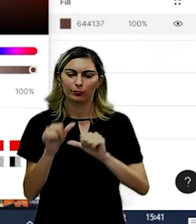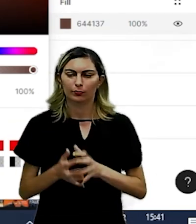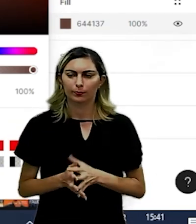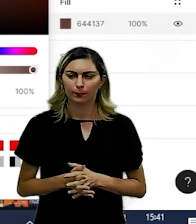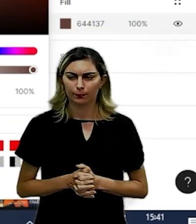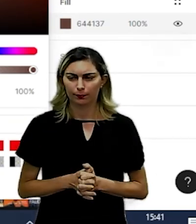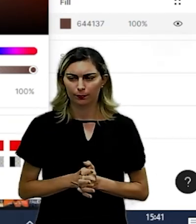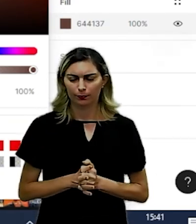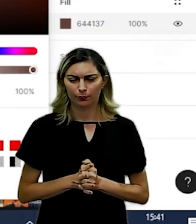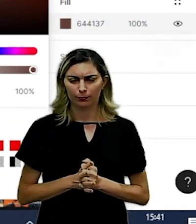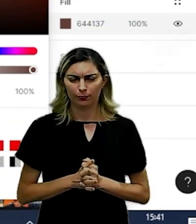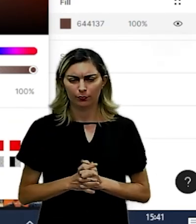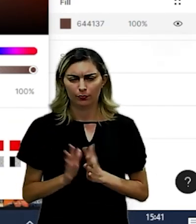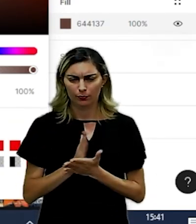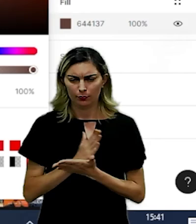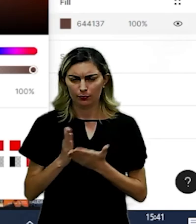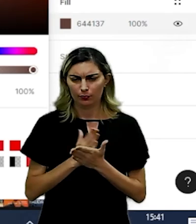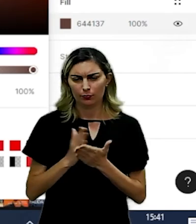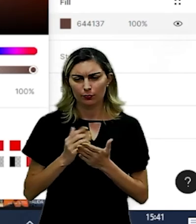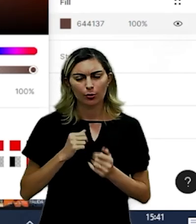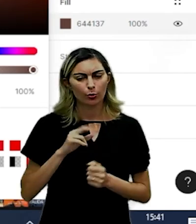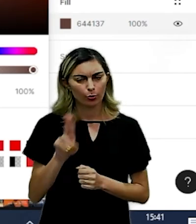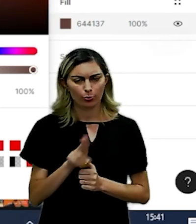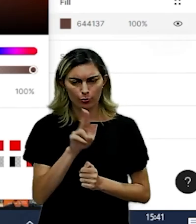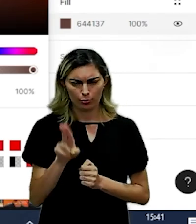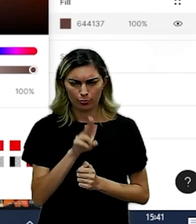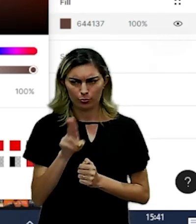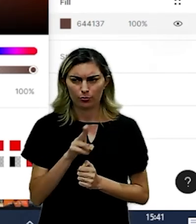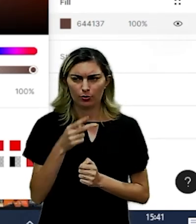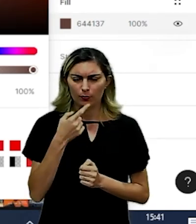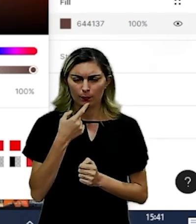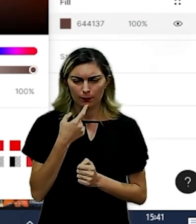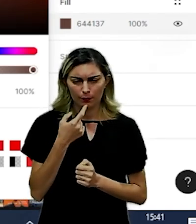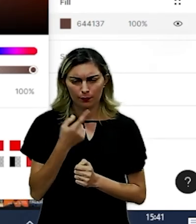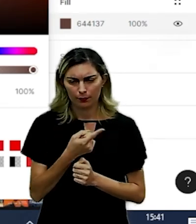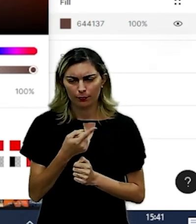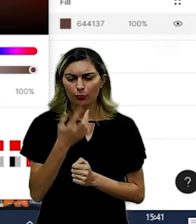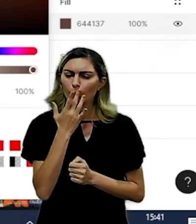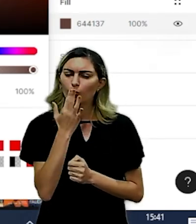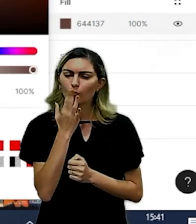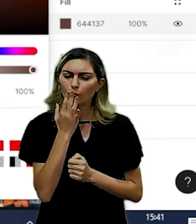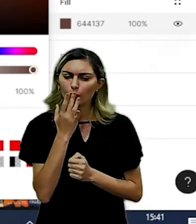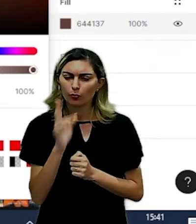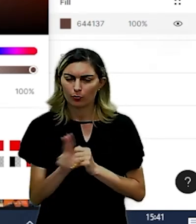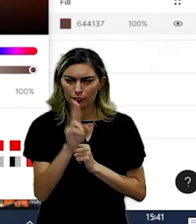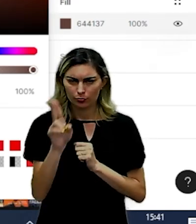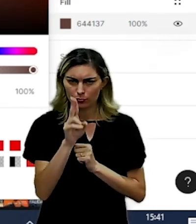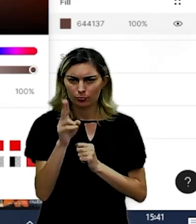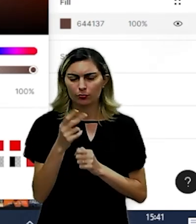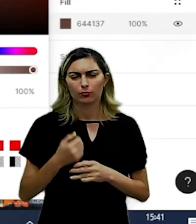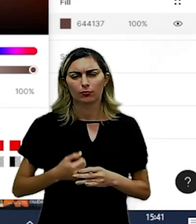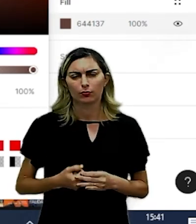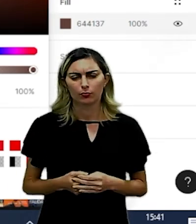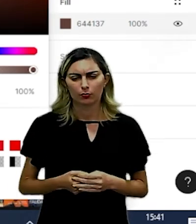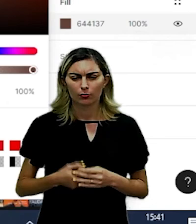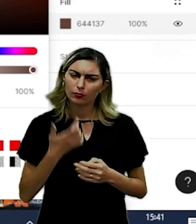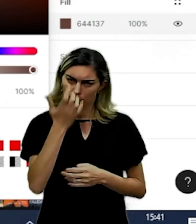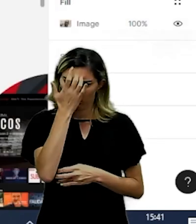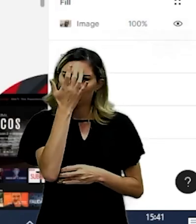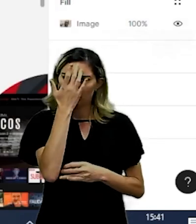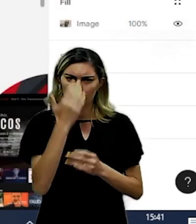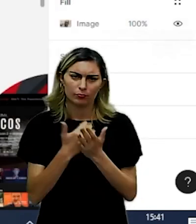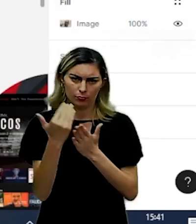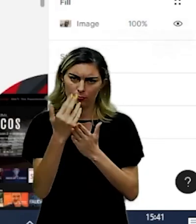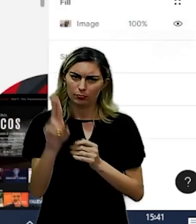Aqui embaixo vão ter algumas coisas que eu usei recentemente, como se fosse um histórico das coisas que a gente está usando, né? Para ficar mais fácil de